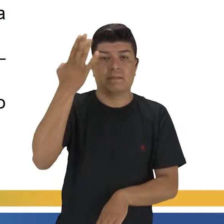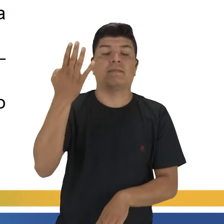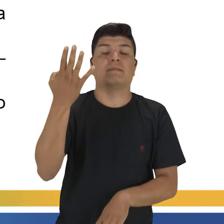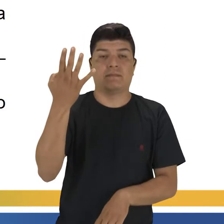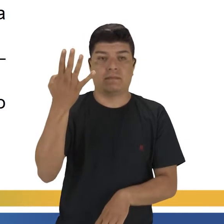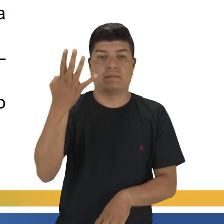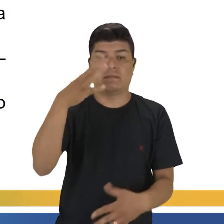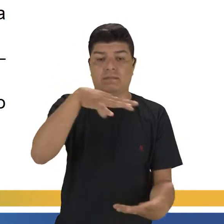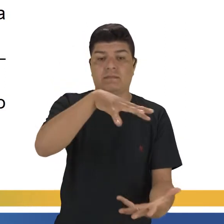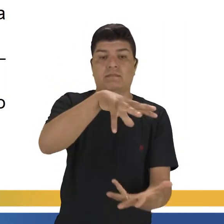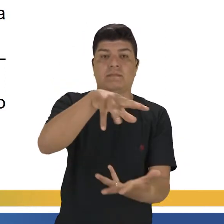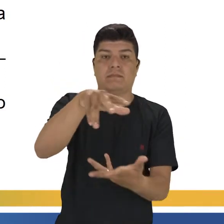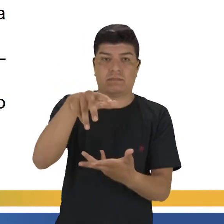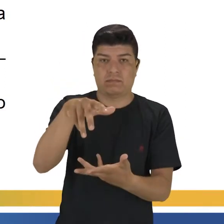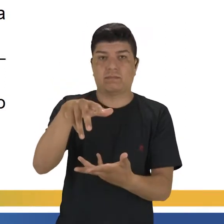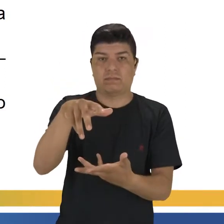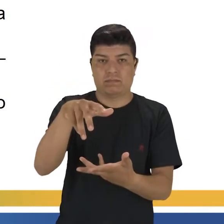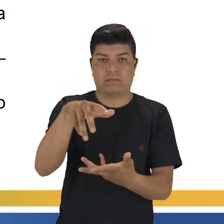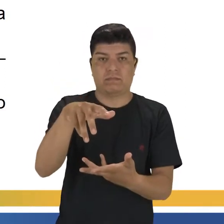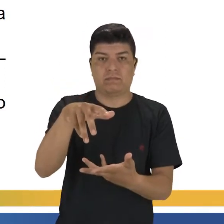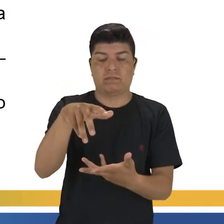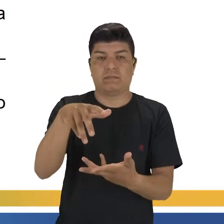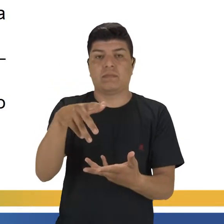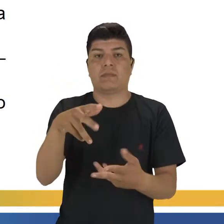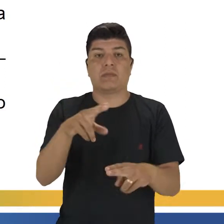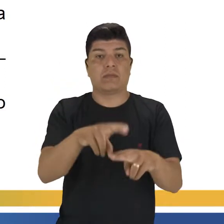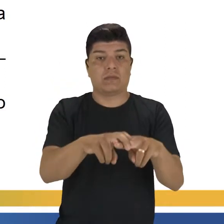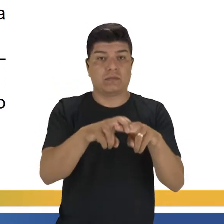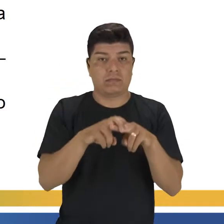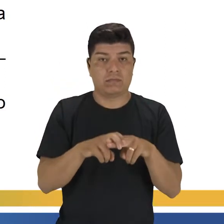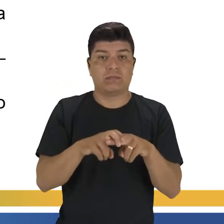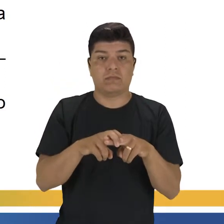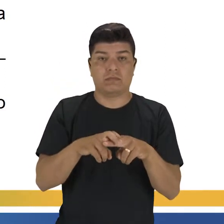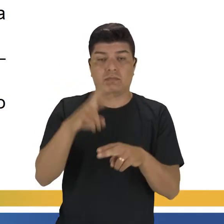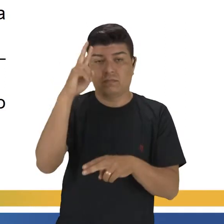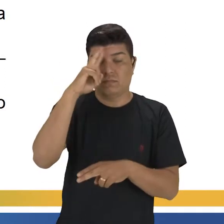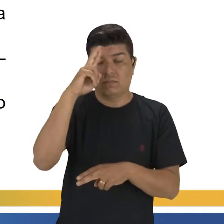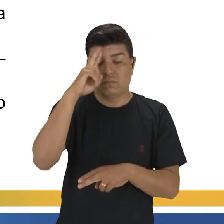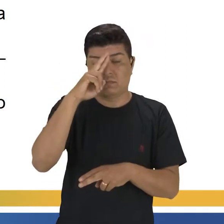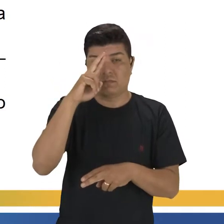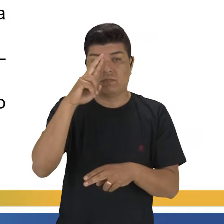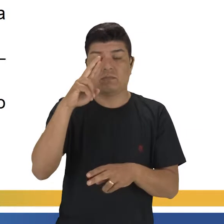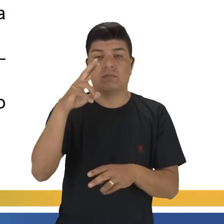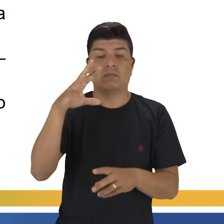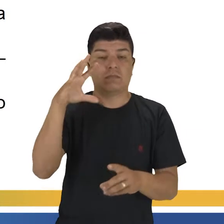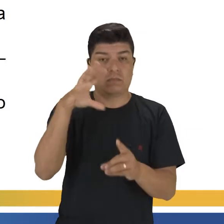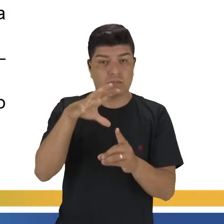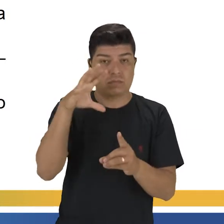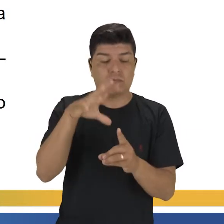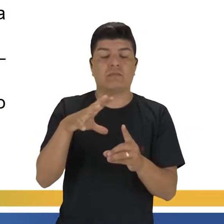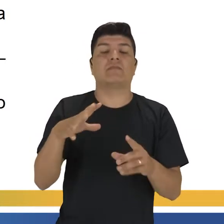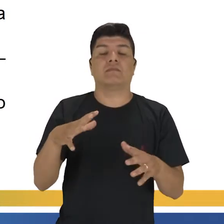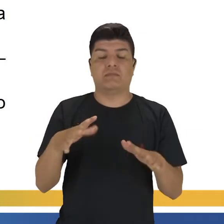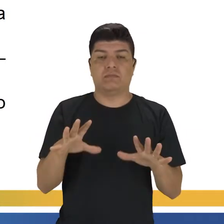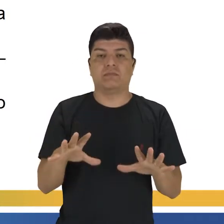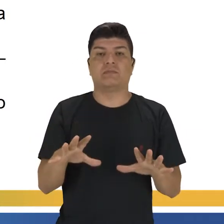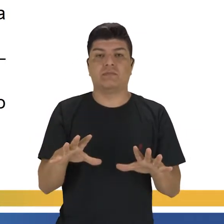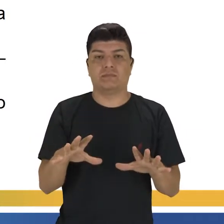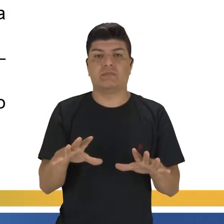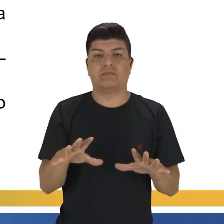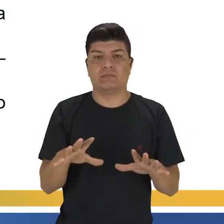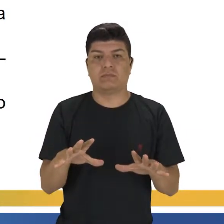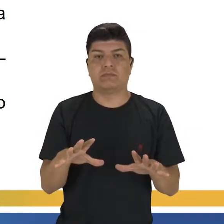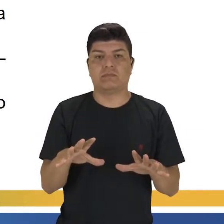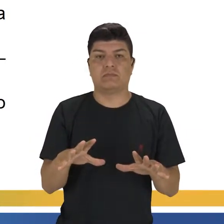uma nação verdadeiramente culta. Então, esses fatos históricos influenciaram muito